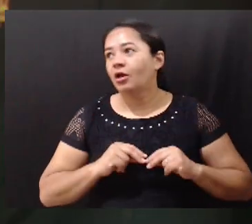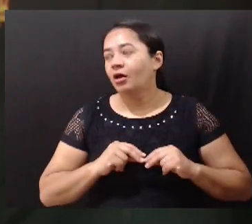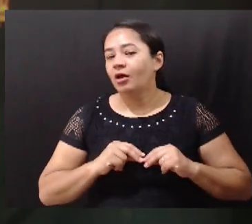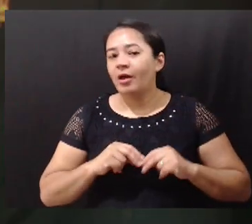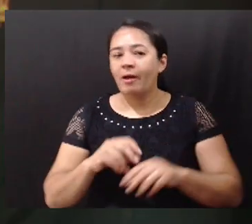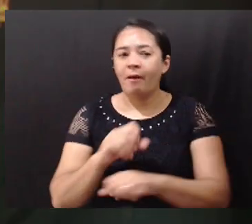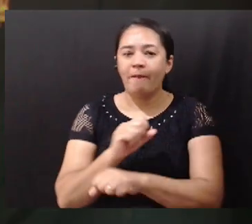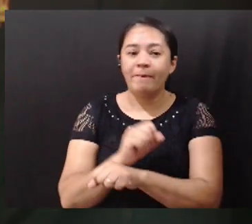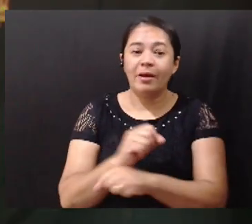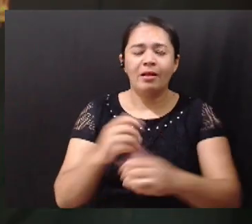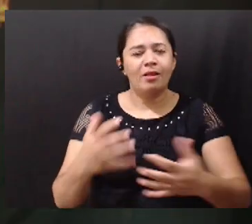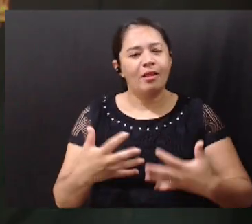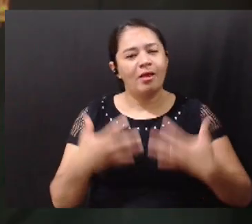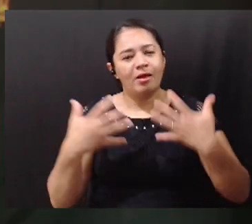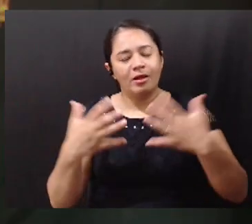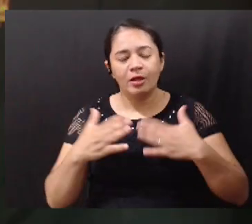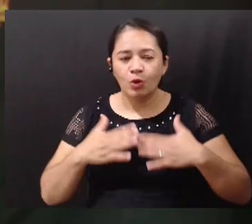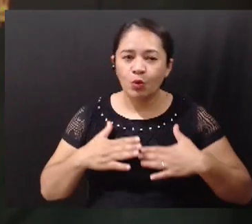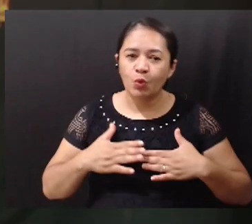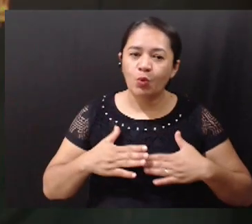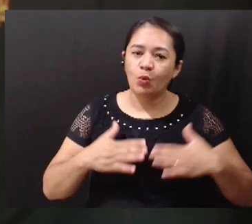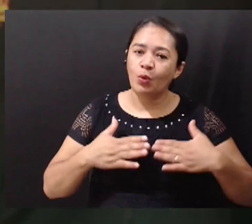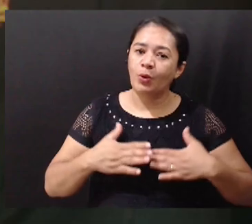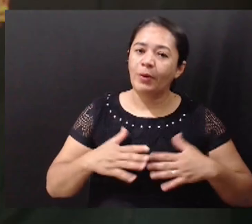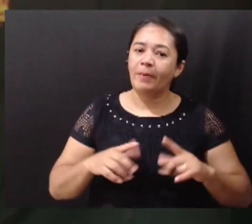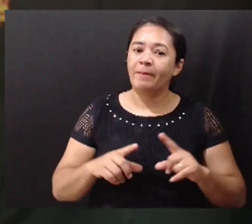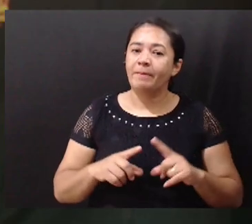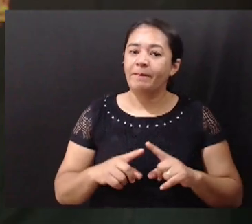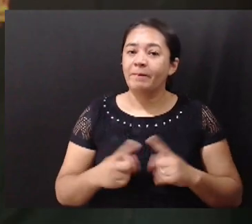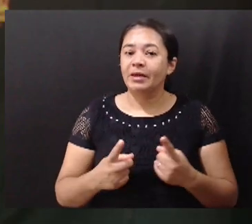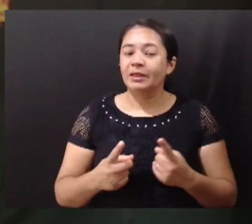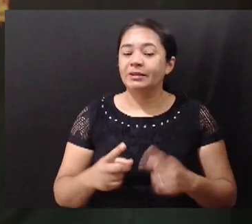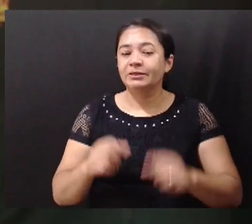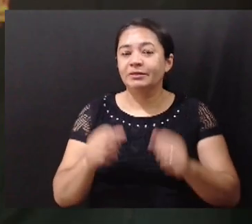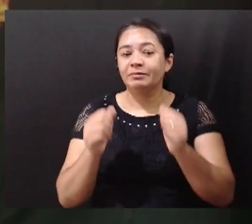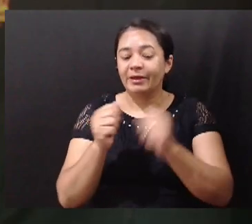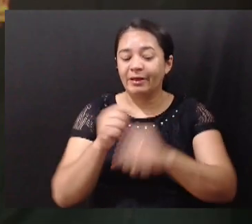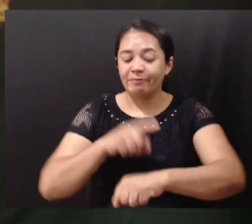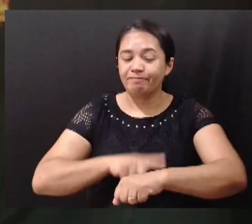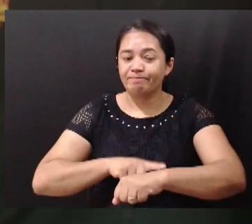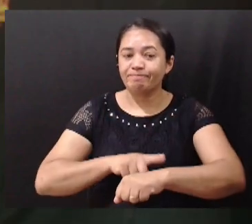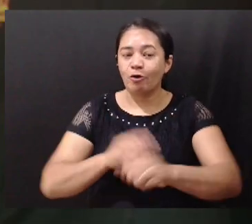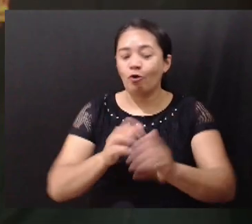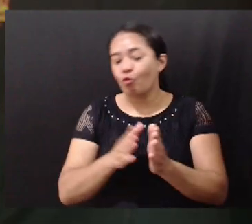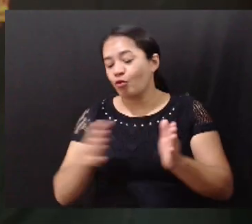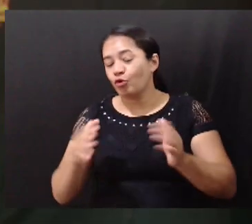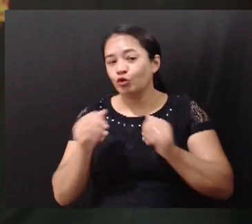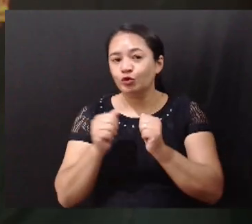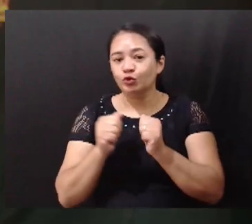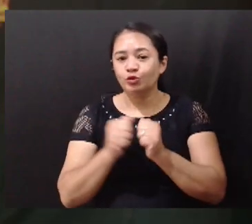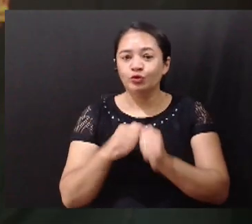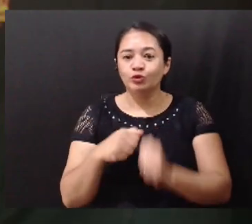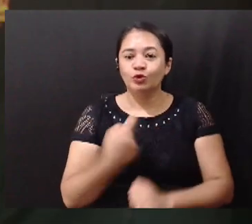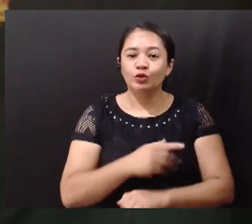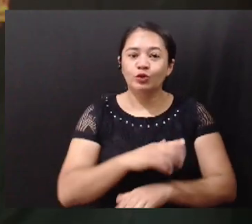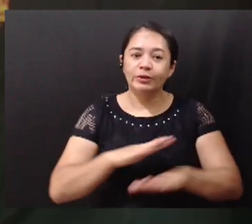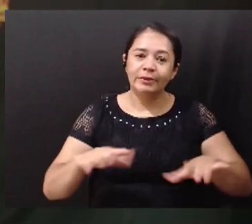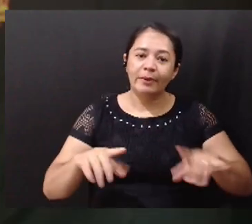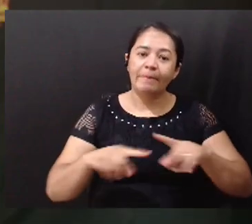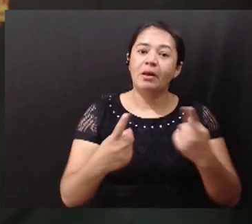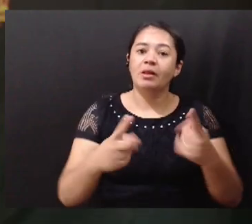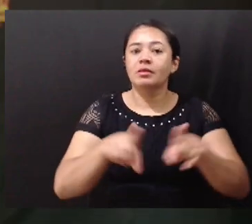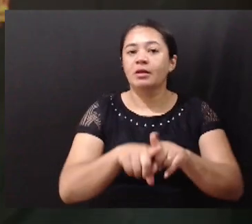traz descanso. E muito mais tempo juntos, né, com as nossas crianças. Mas também traz uma